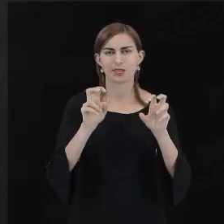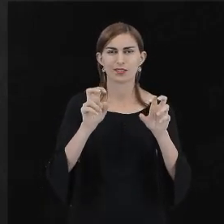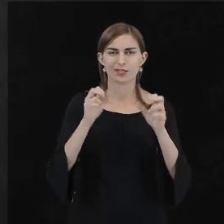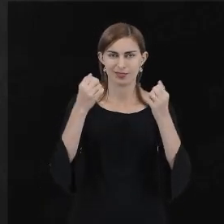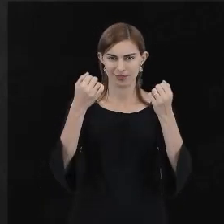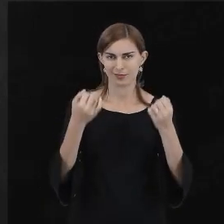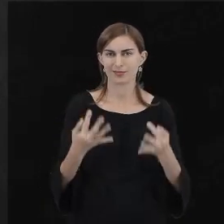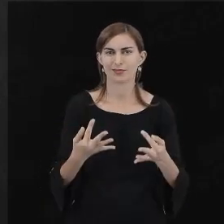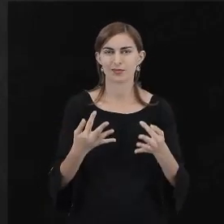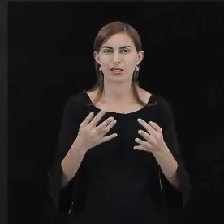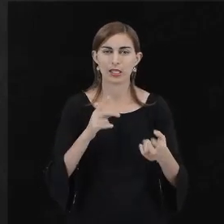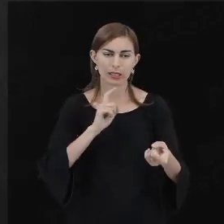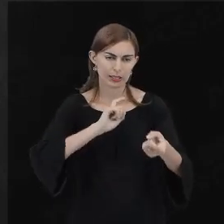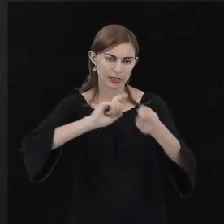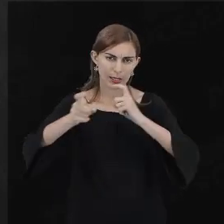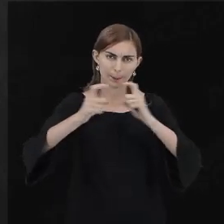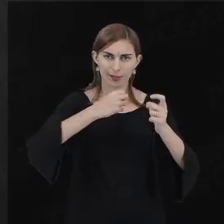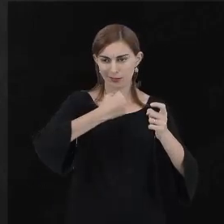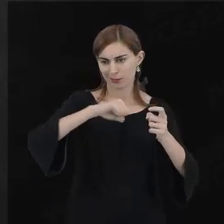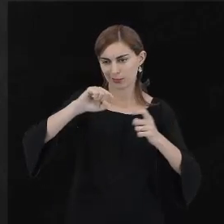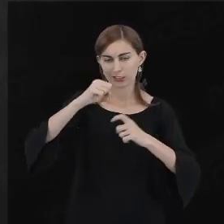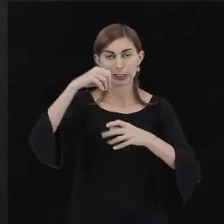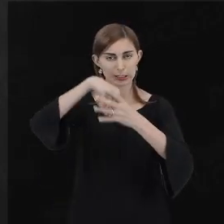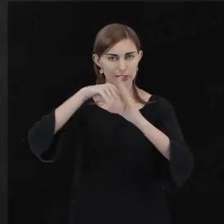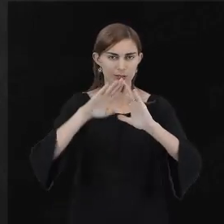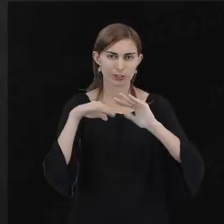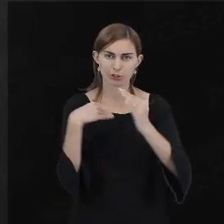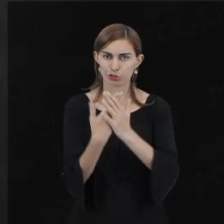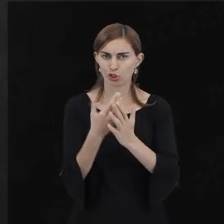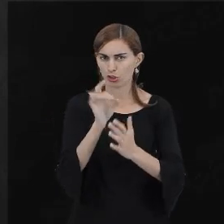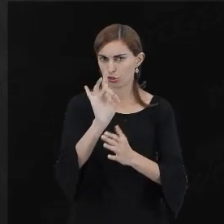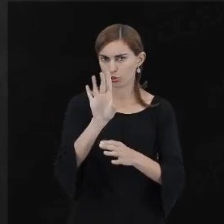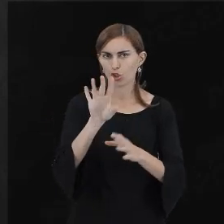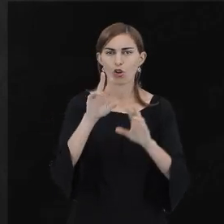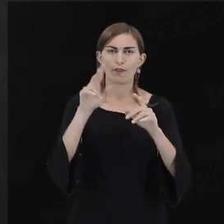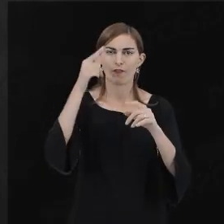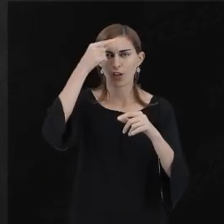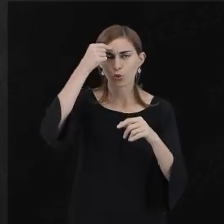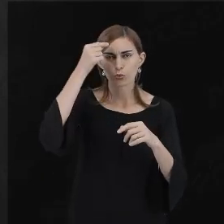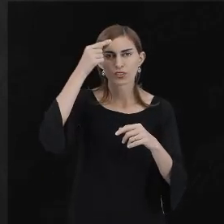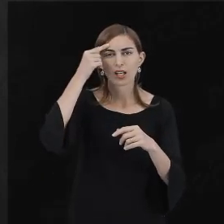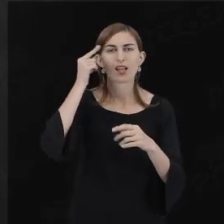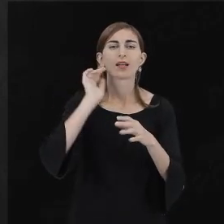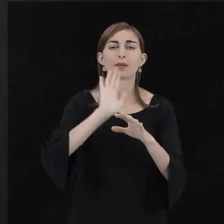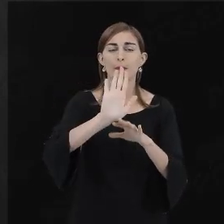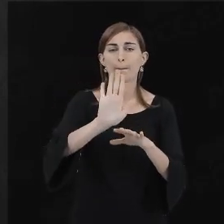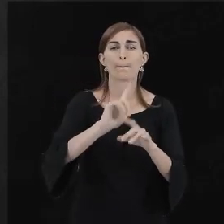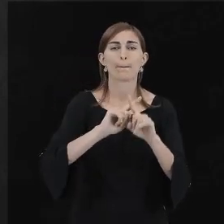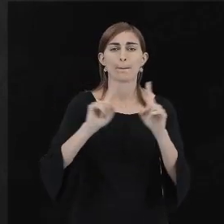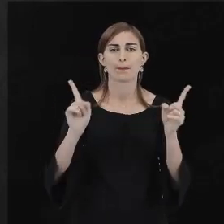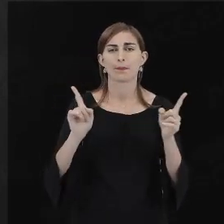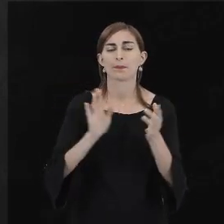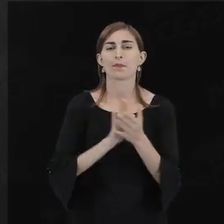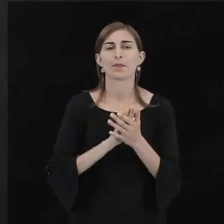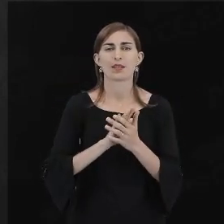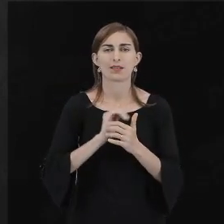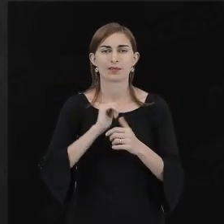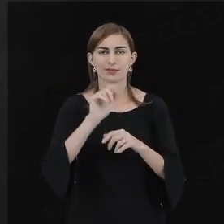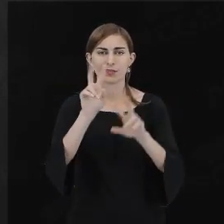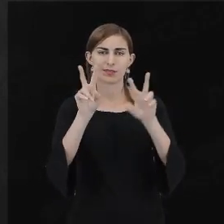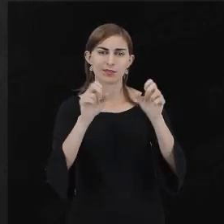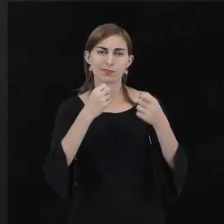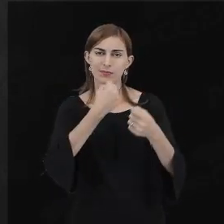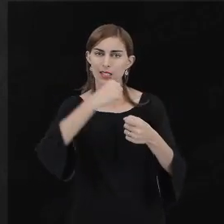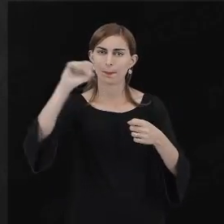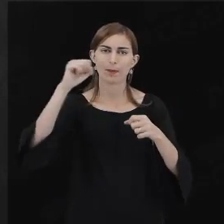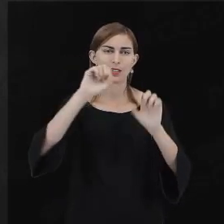se torna debate não apenas nas escolas e nas universidades, mas ela tem se tornado do debate